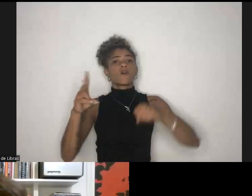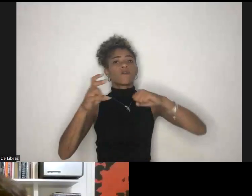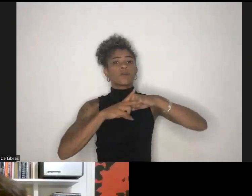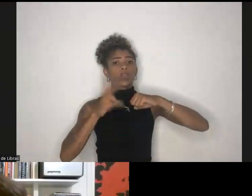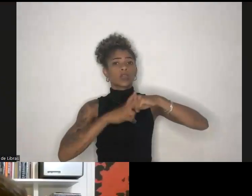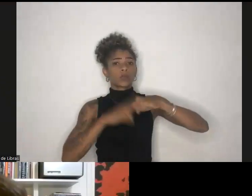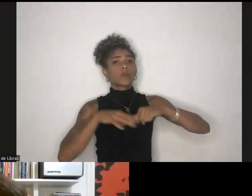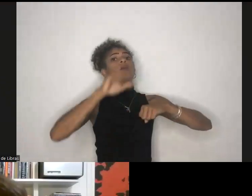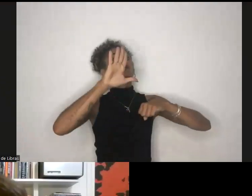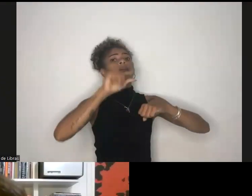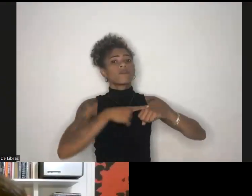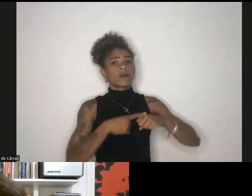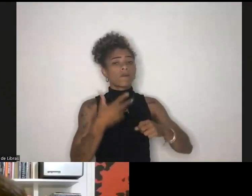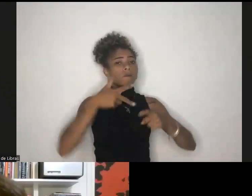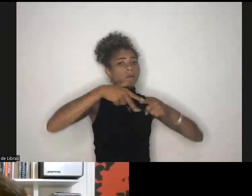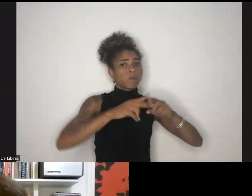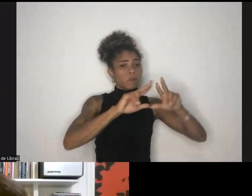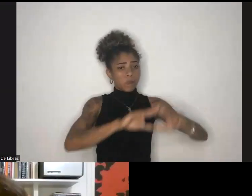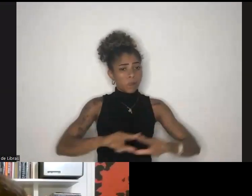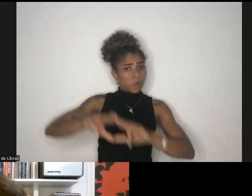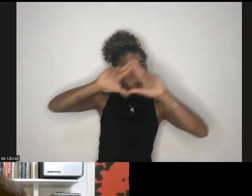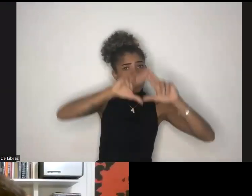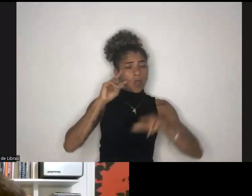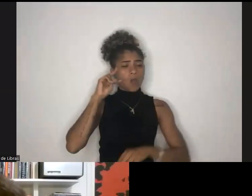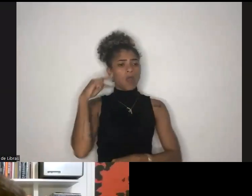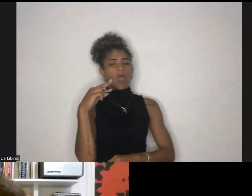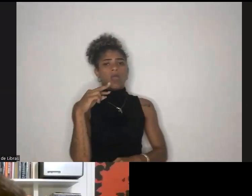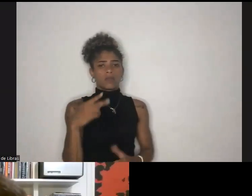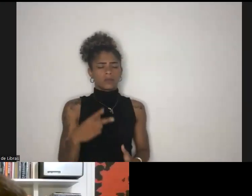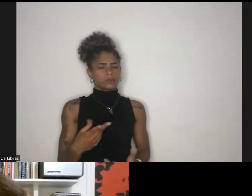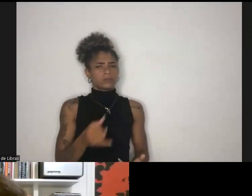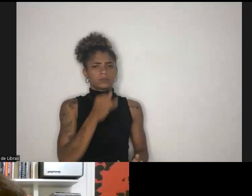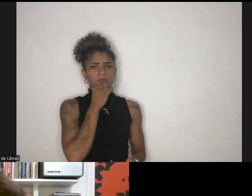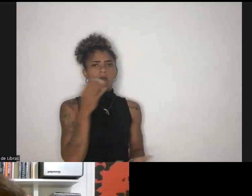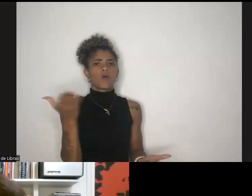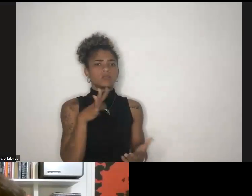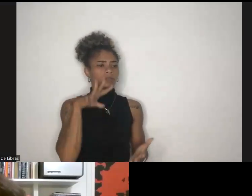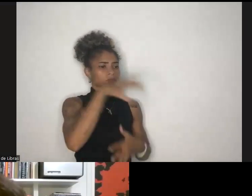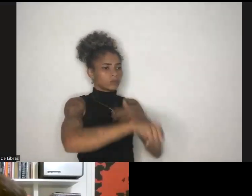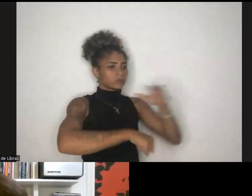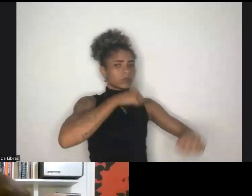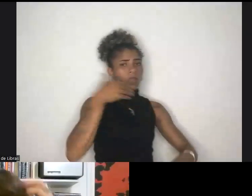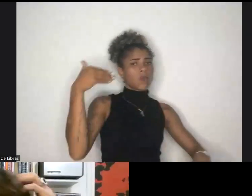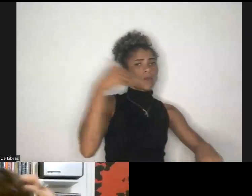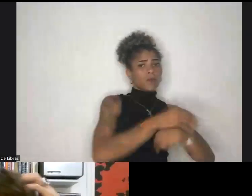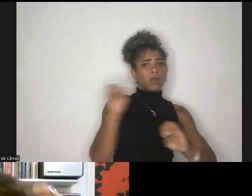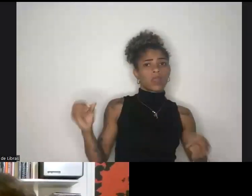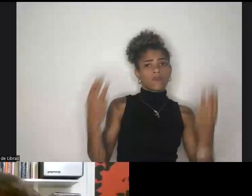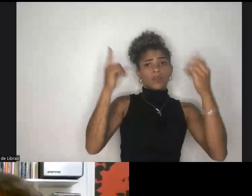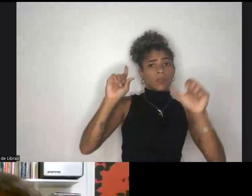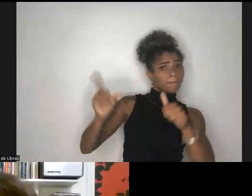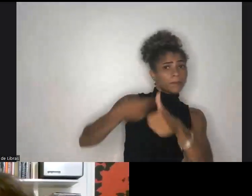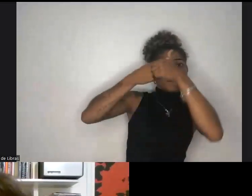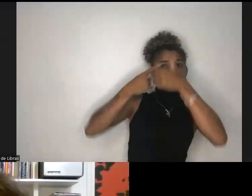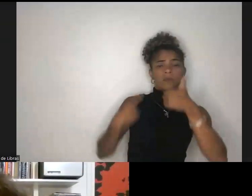a gente começa a olhar para um evento aí hoje em dia por exemplo os coletores né eu entro no evento a primeira coisa que